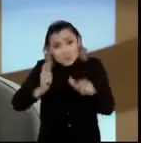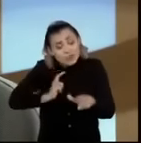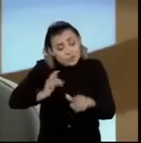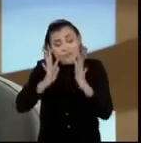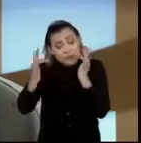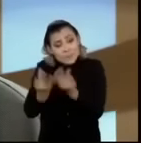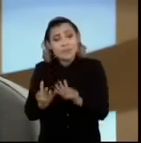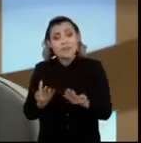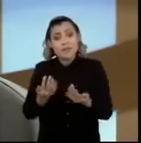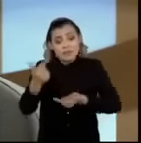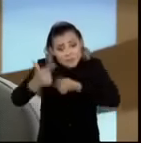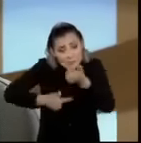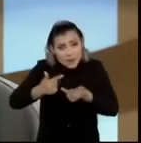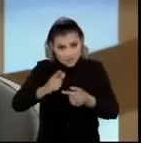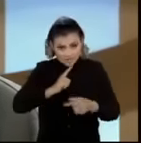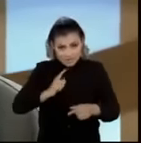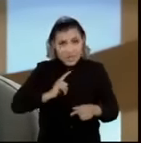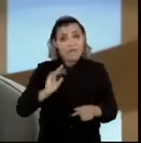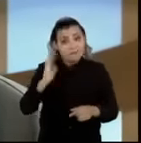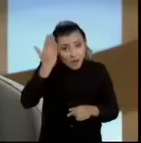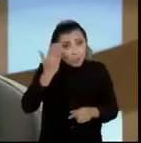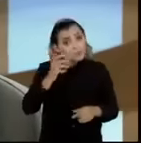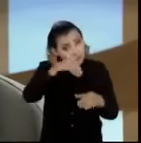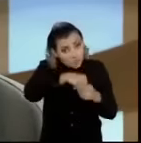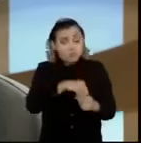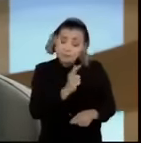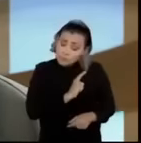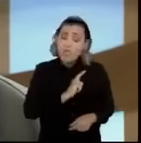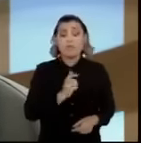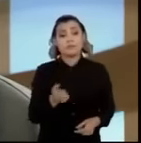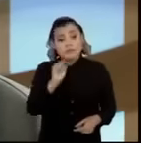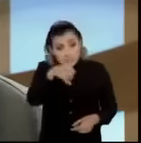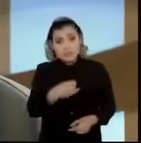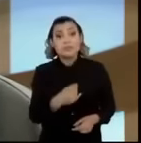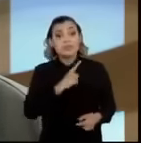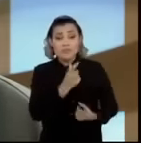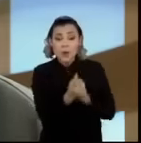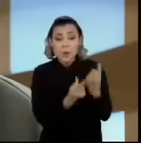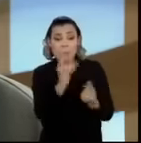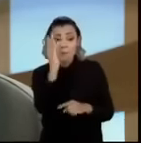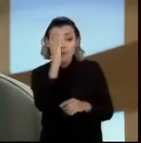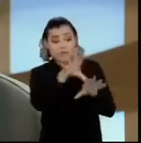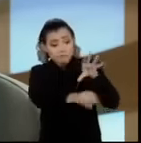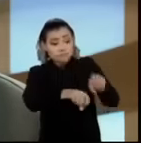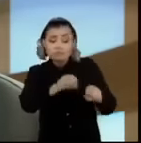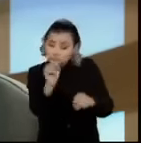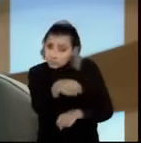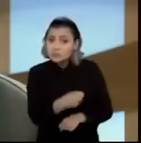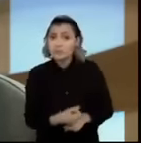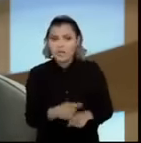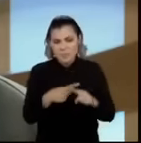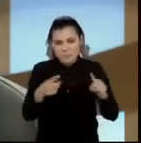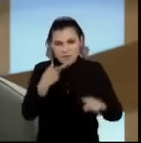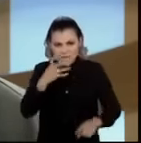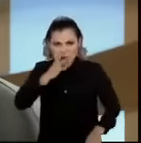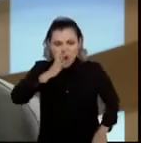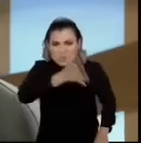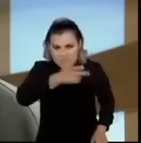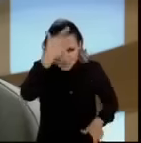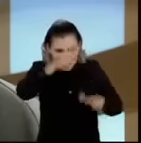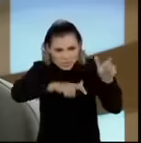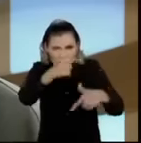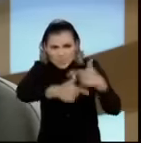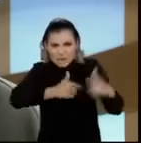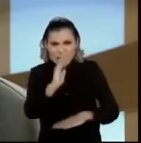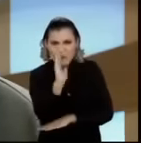Você vai me dizer que tem atividade ilegal ali? Certamente, tanto que foram madeiras apreendidas. Mas você chamar a pessoa que trabalha na